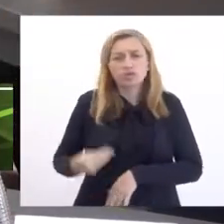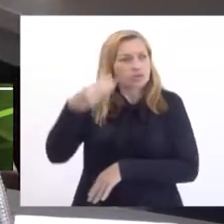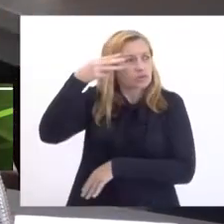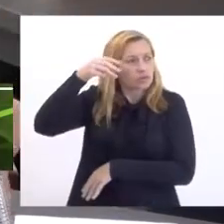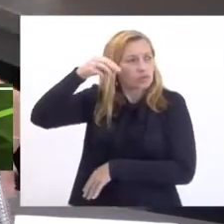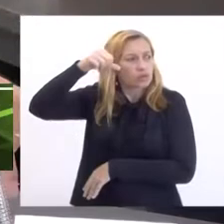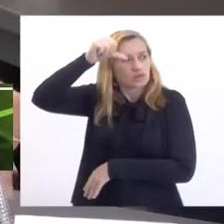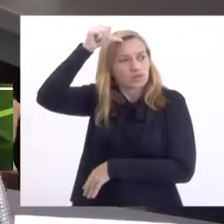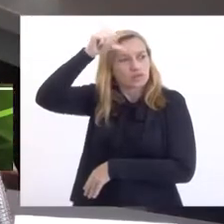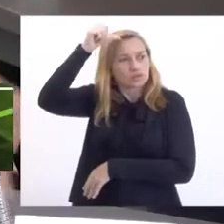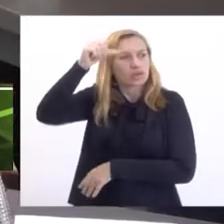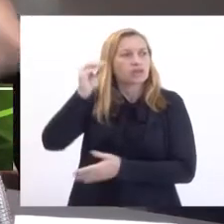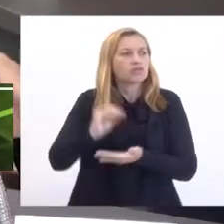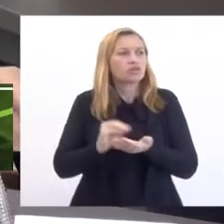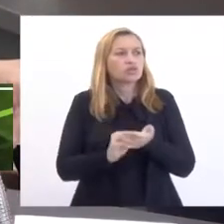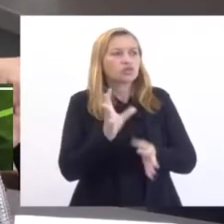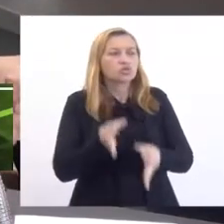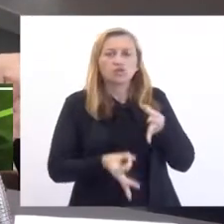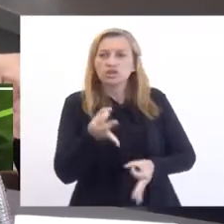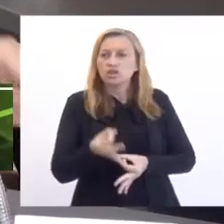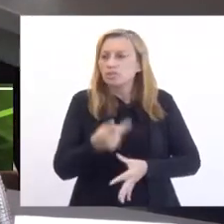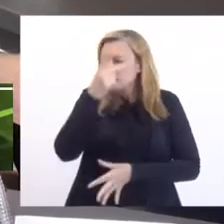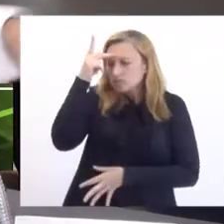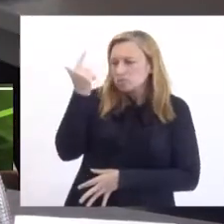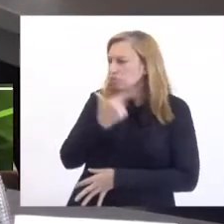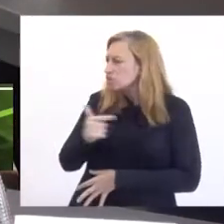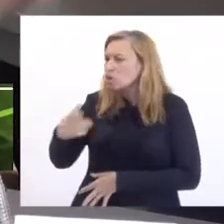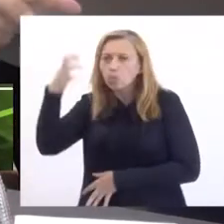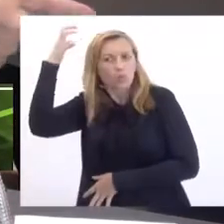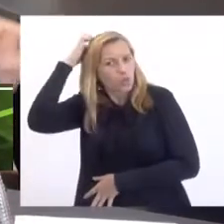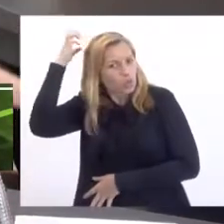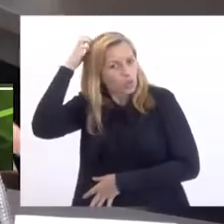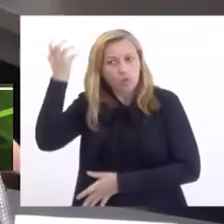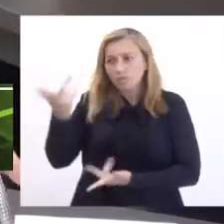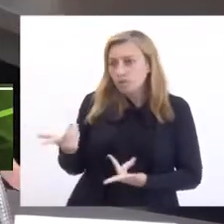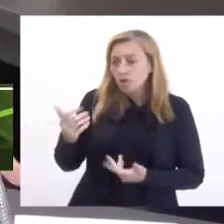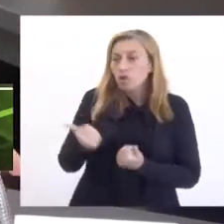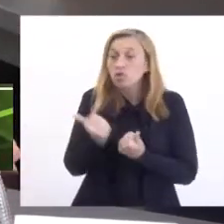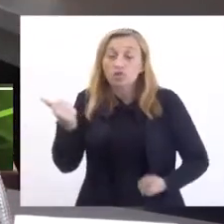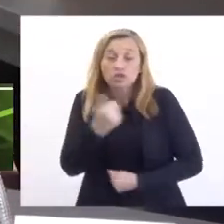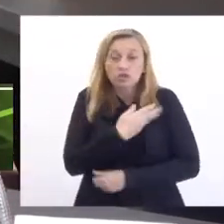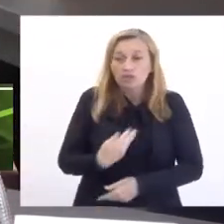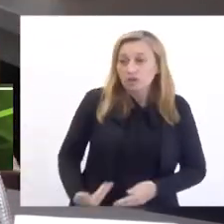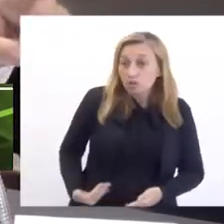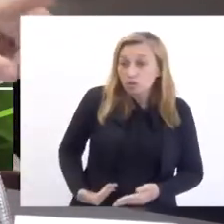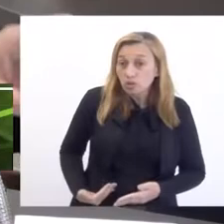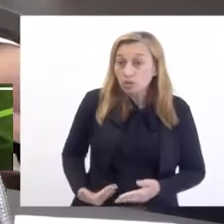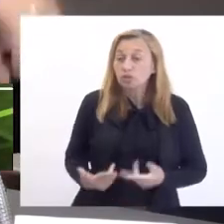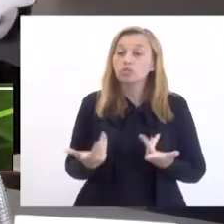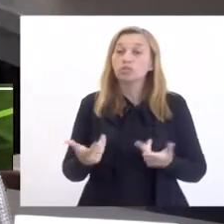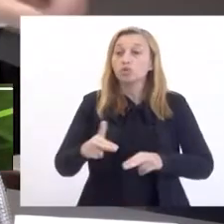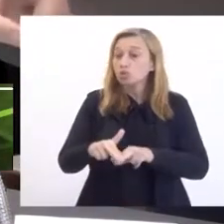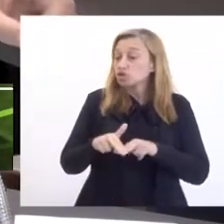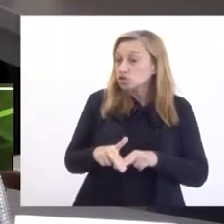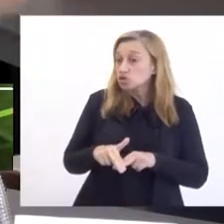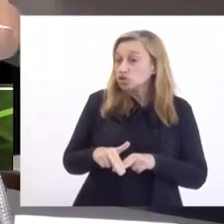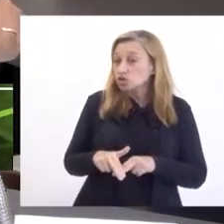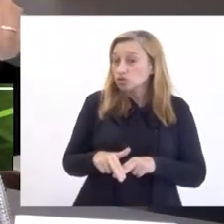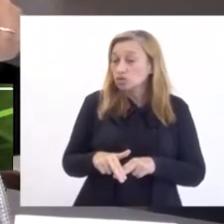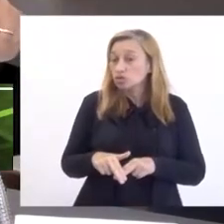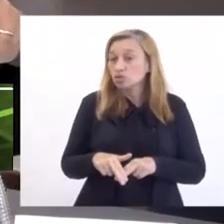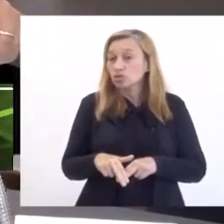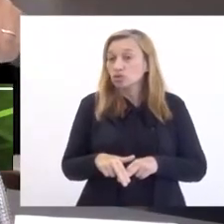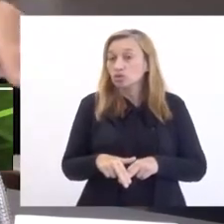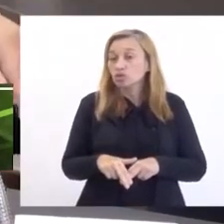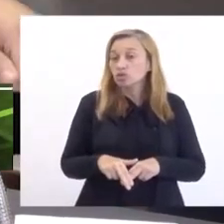injustiça gravíssima contra quem não tem culpa, que era o então vice-governador, e que, por conta de uma ausência ou duas do